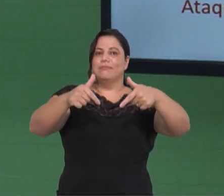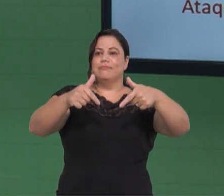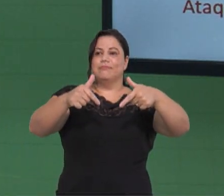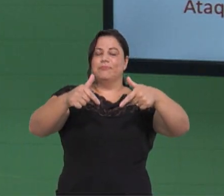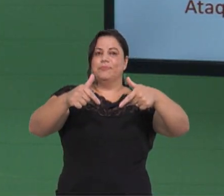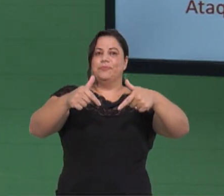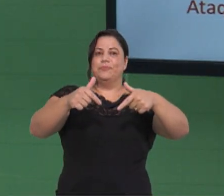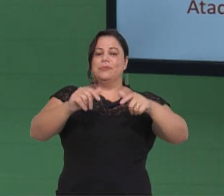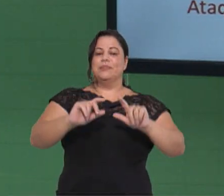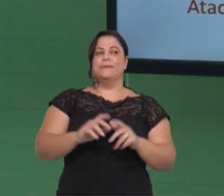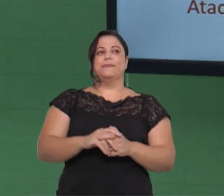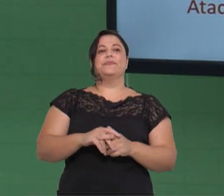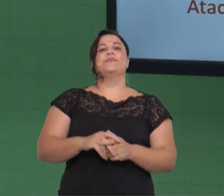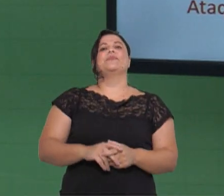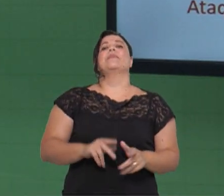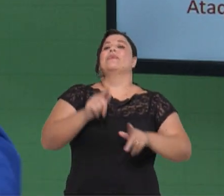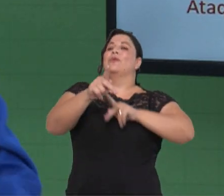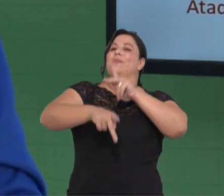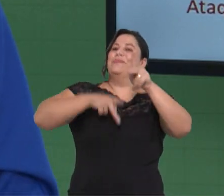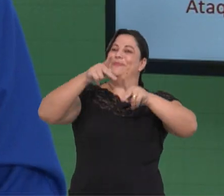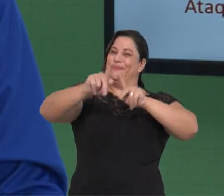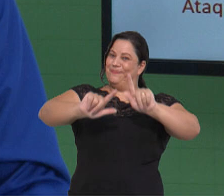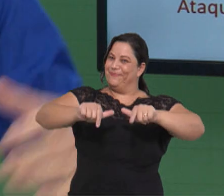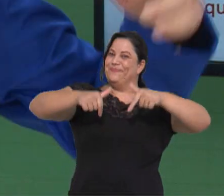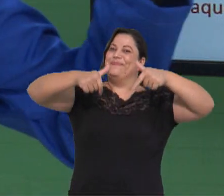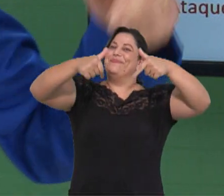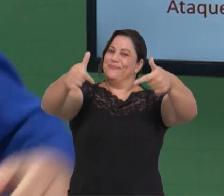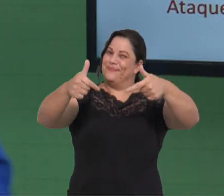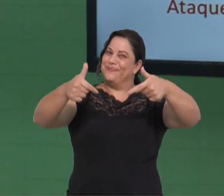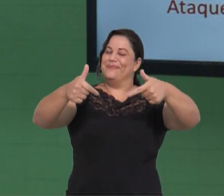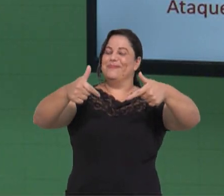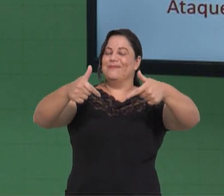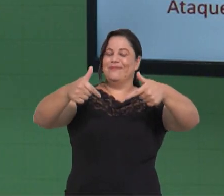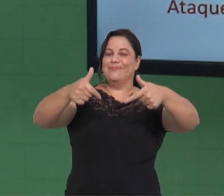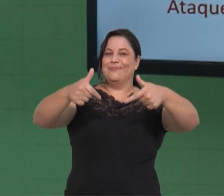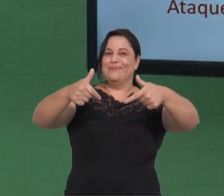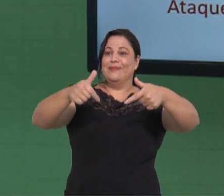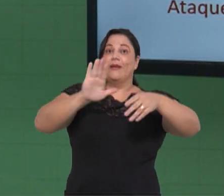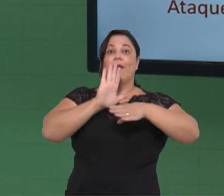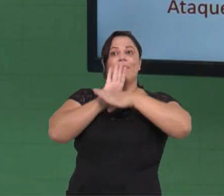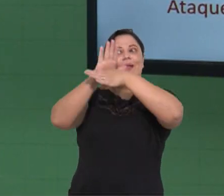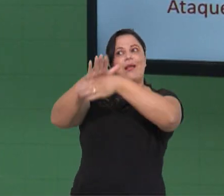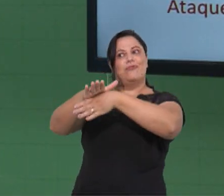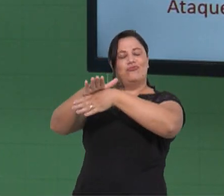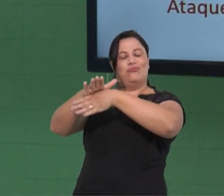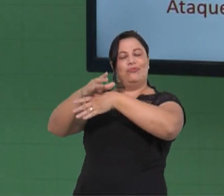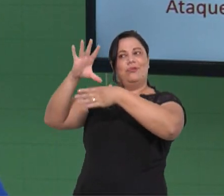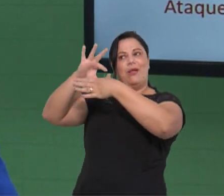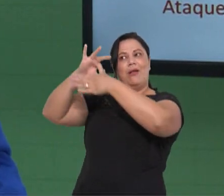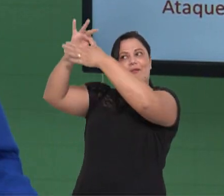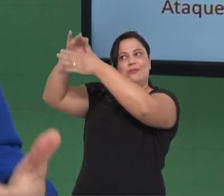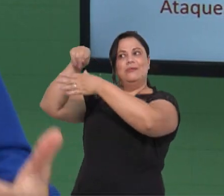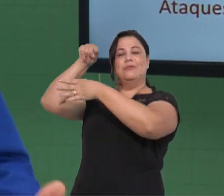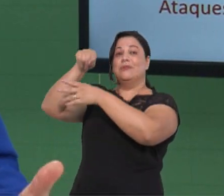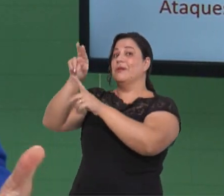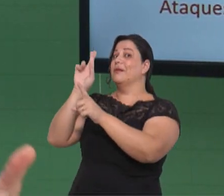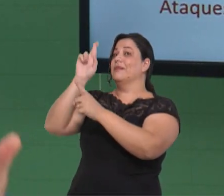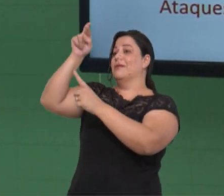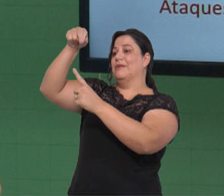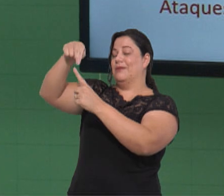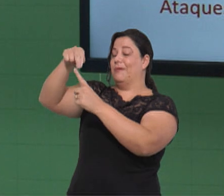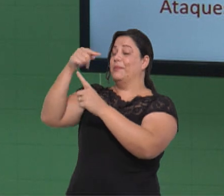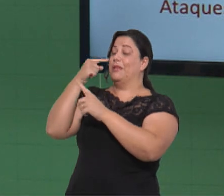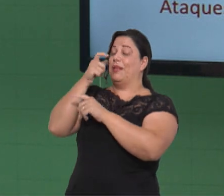o povo foi lutar em favor dos seus representantes. Pelo menos achavam que eram seus representantes. Foram lutar